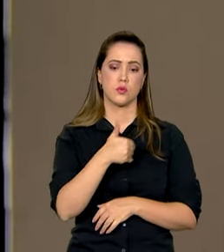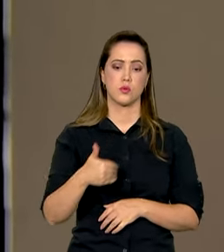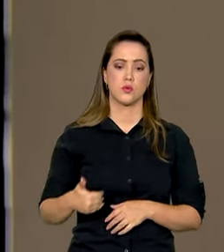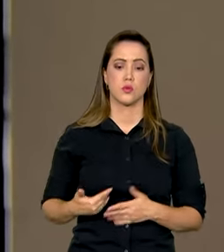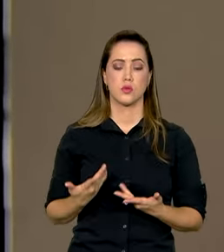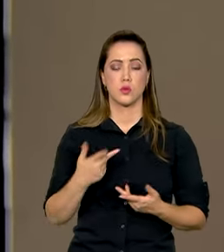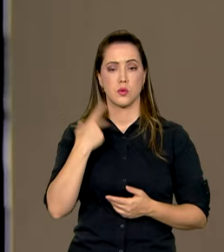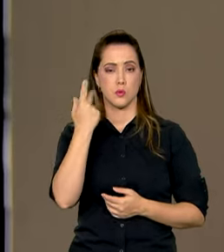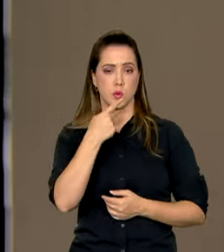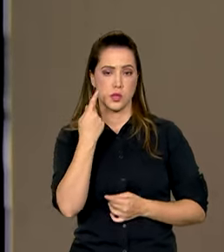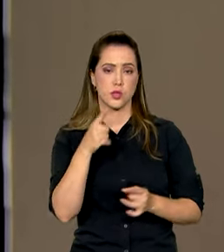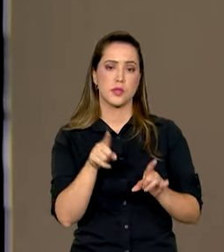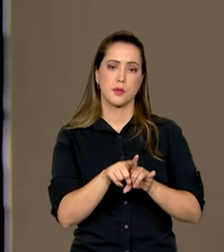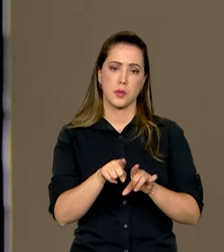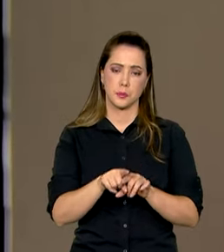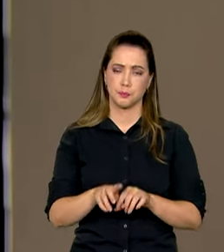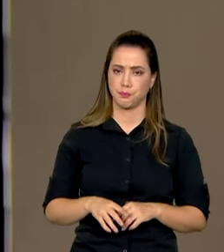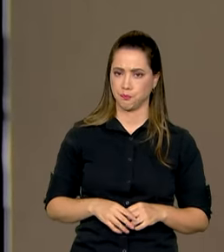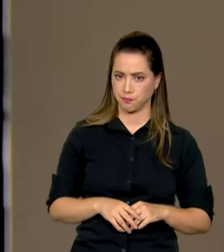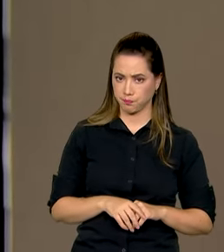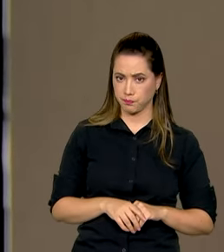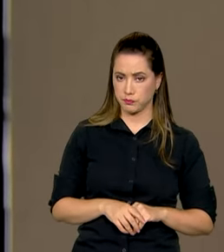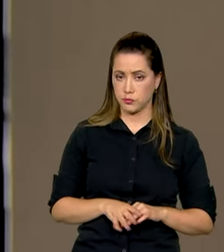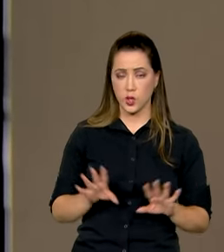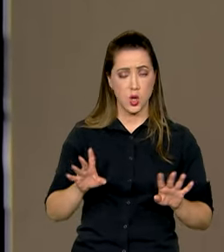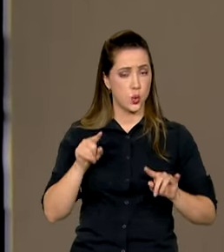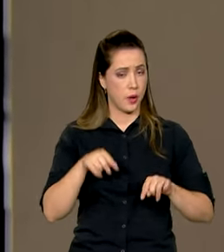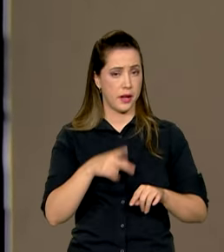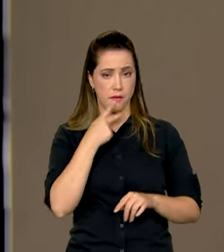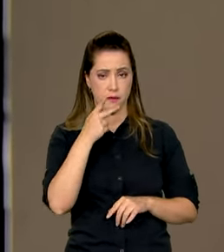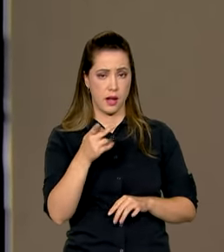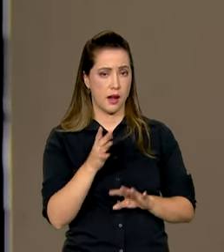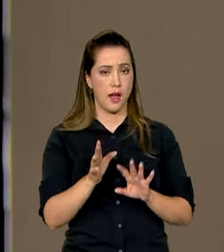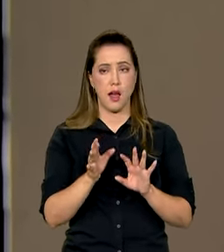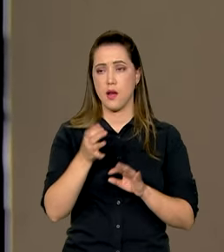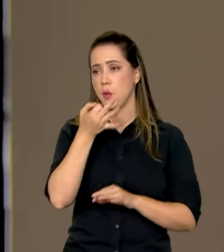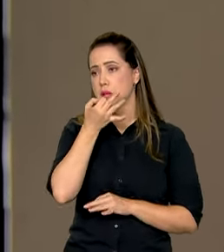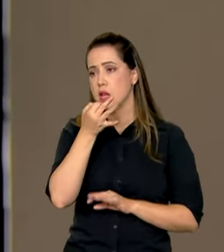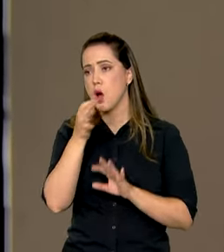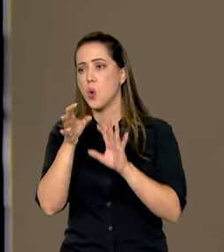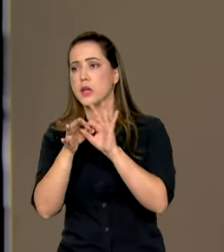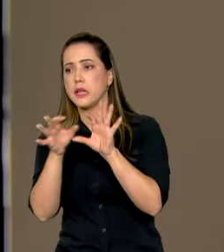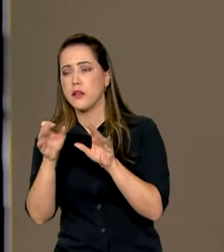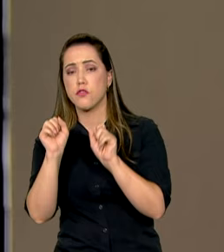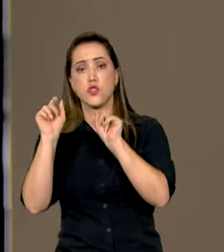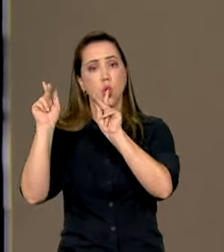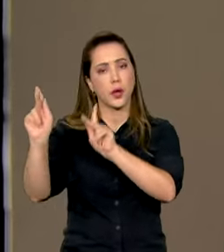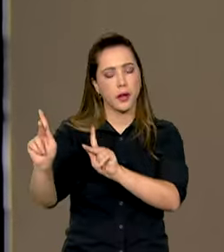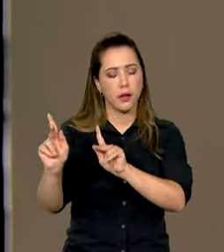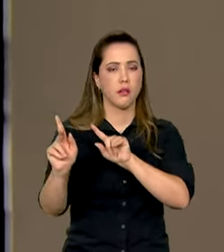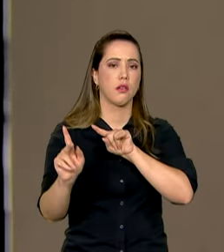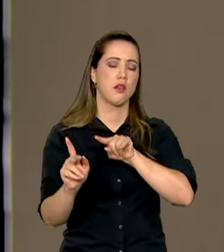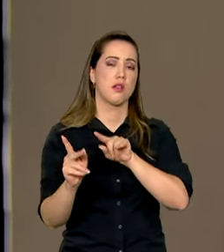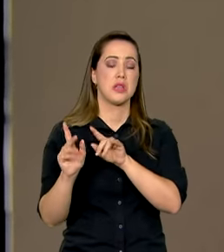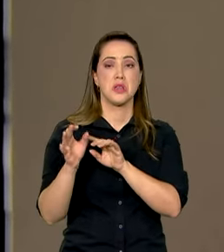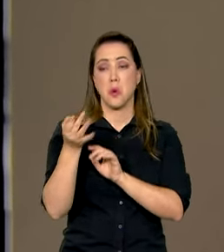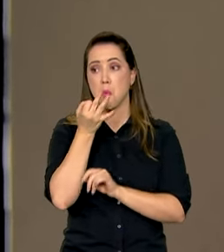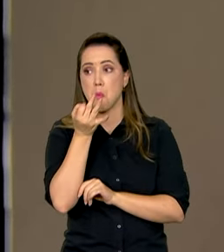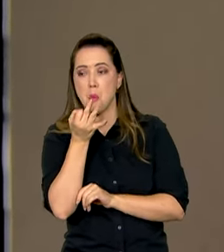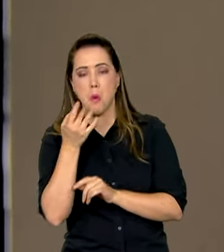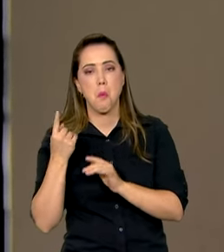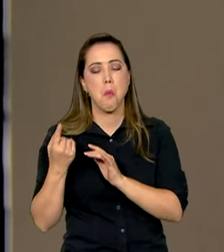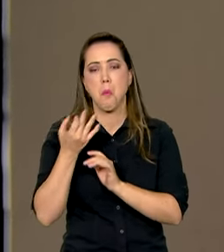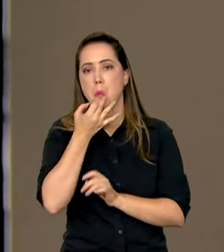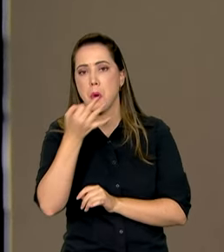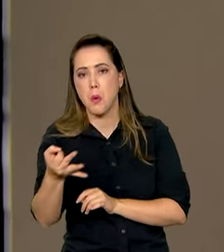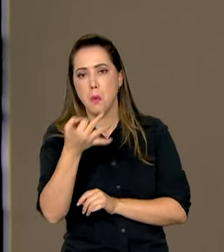e políticas públicas. Não se trata aqui de coibir a livre opinião, a crítica ou mesmo o erro. Seu foco de atuação